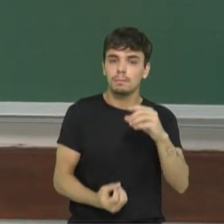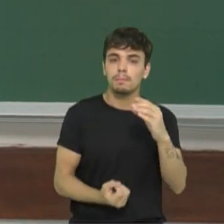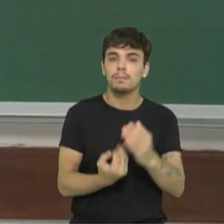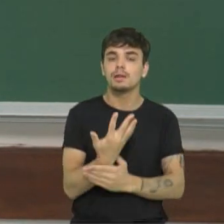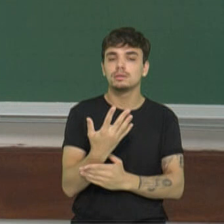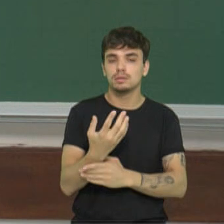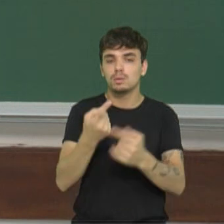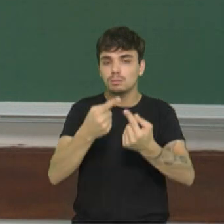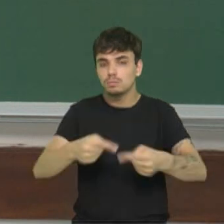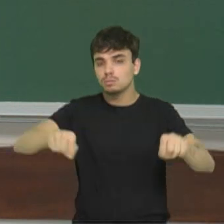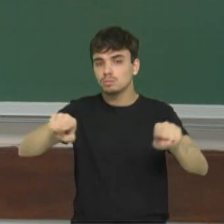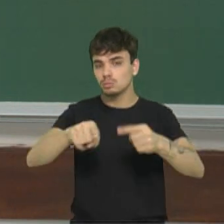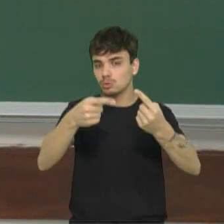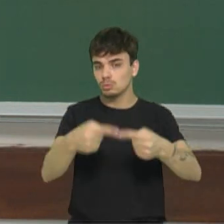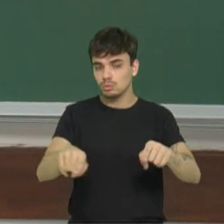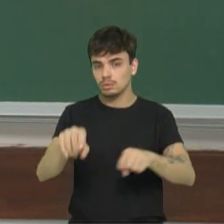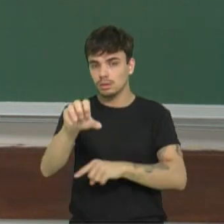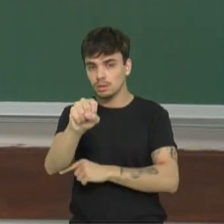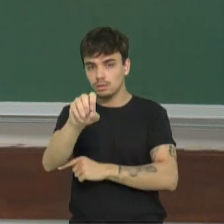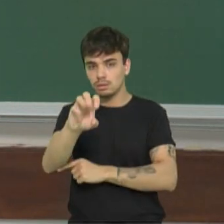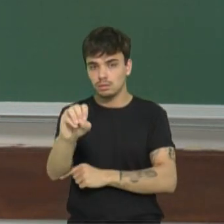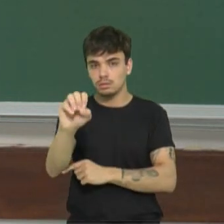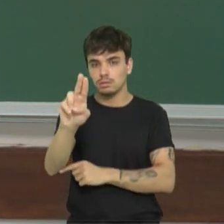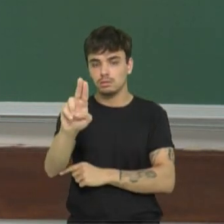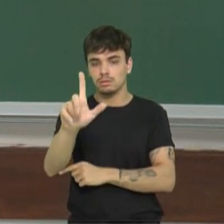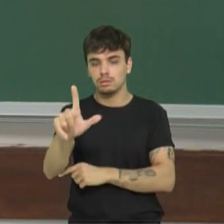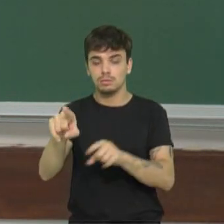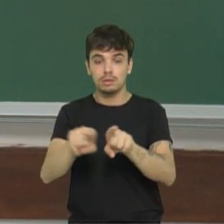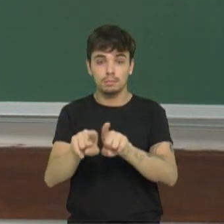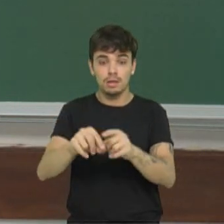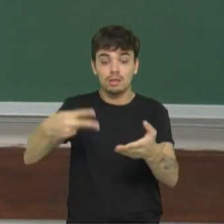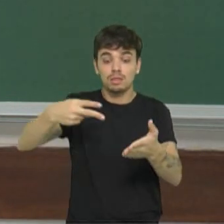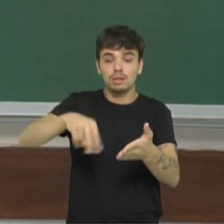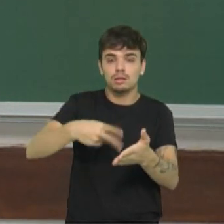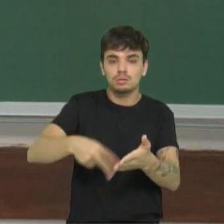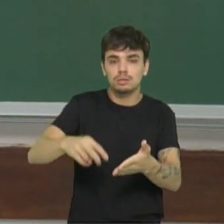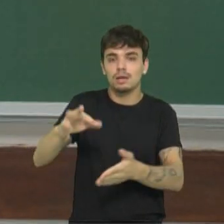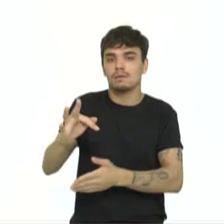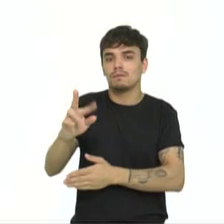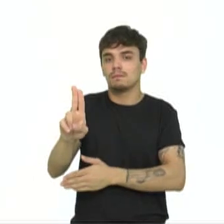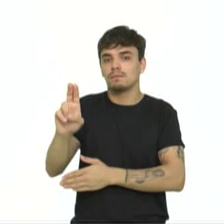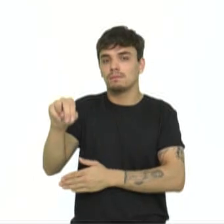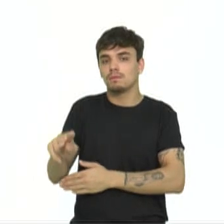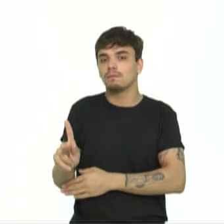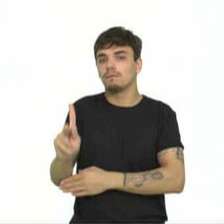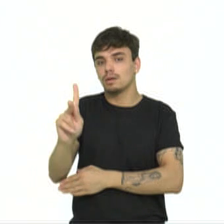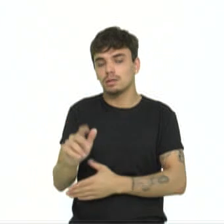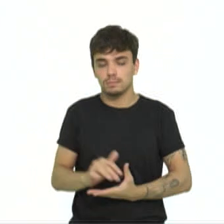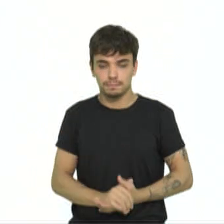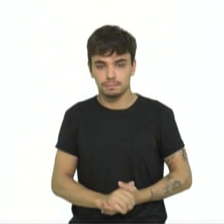música soul e a dança funk, tá? Então vamos para o nosso primeiro exercício.